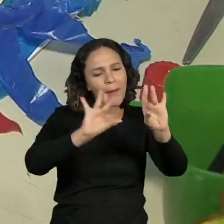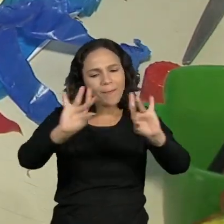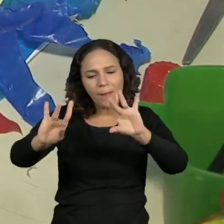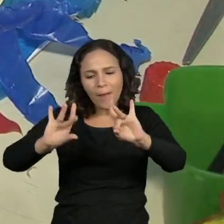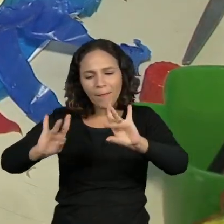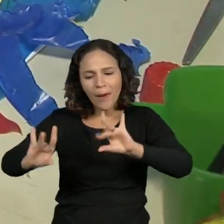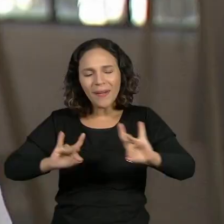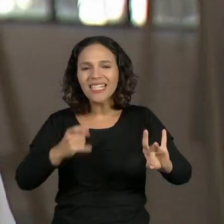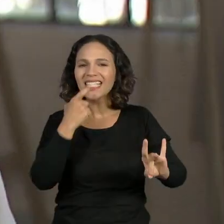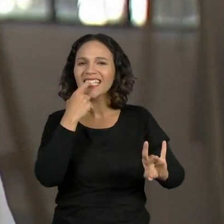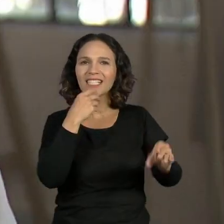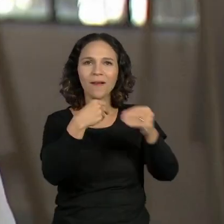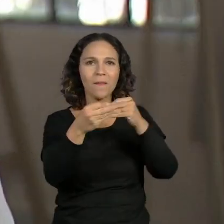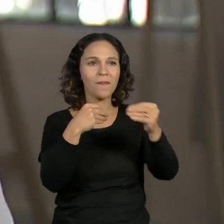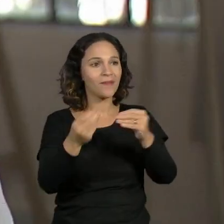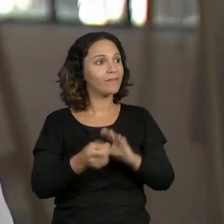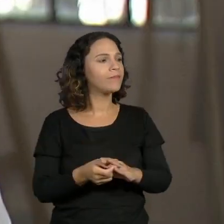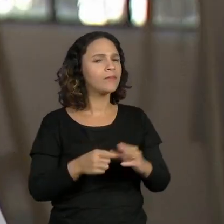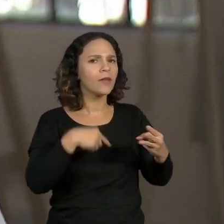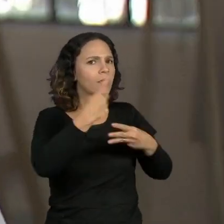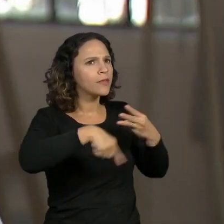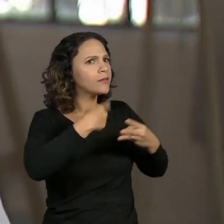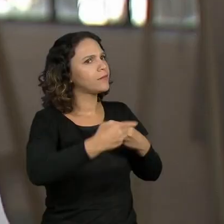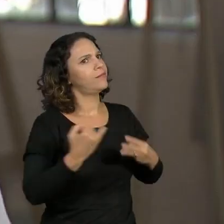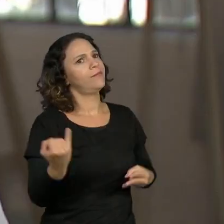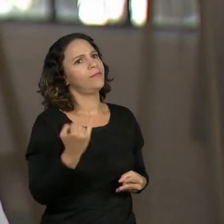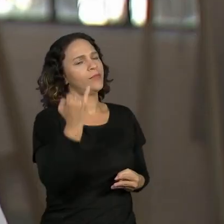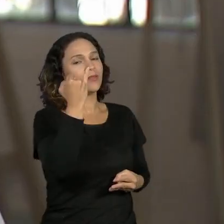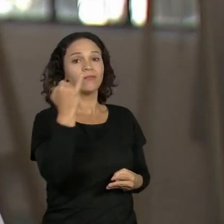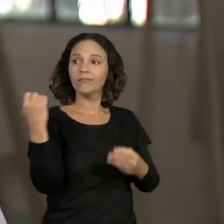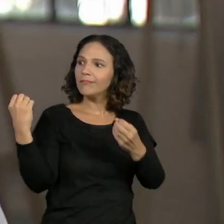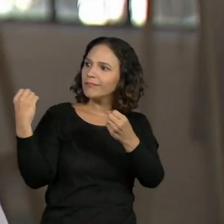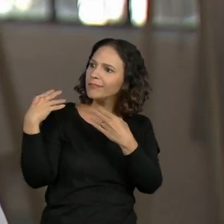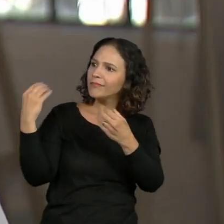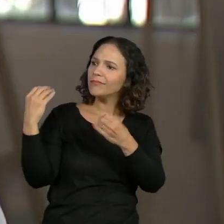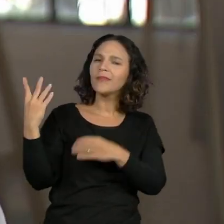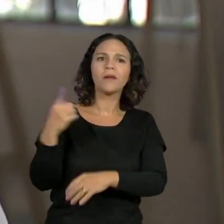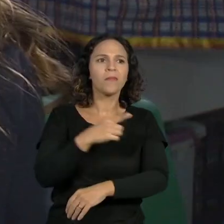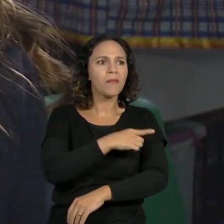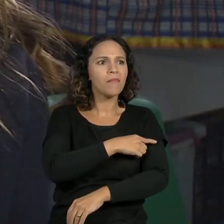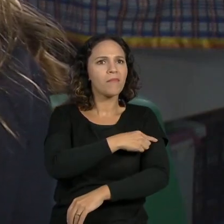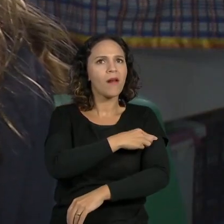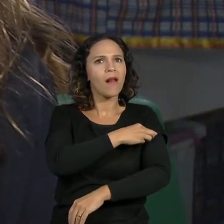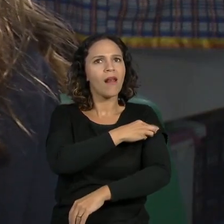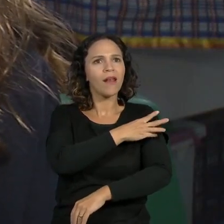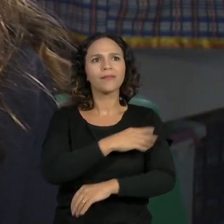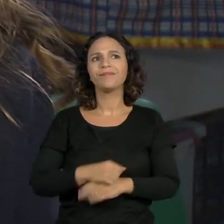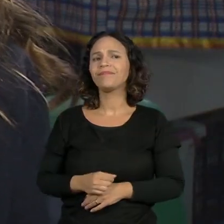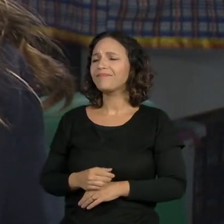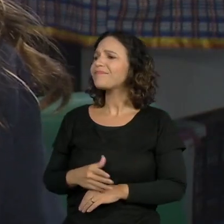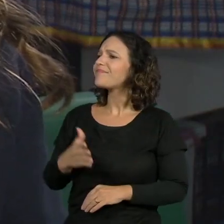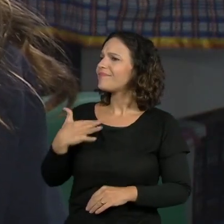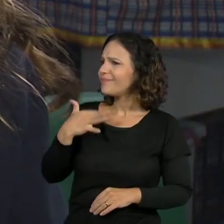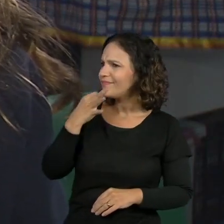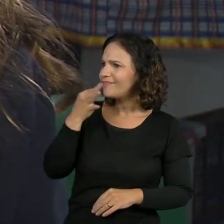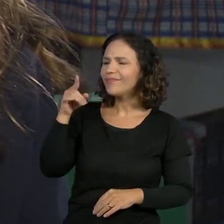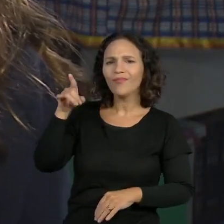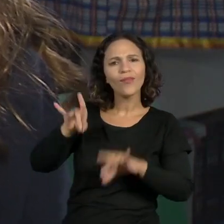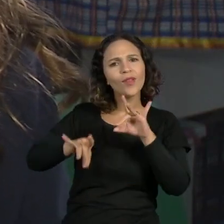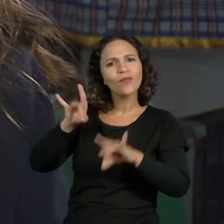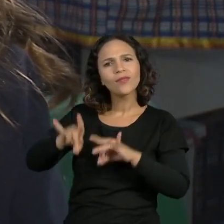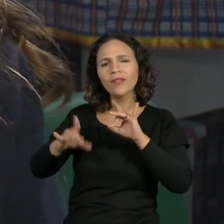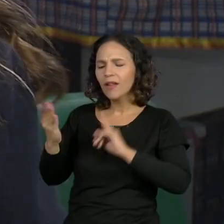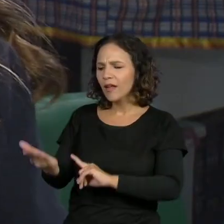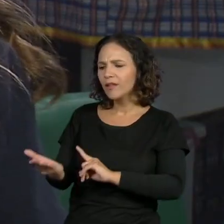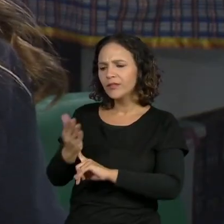picado. Reciclagem, né, é importante. Eles vêm ensinando a gente aqui desde o primeiro ano. Eu acho que a oficina ajuda a gente